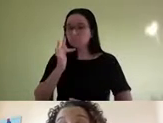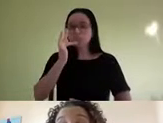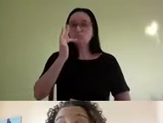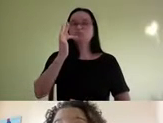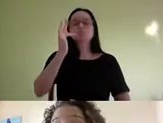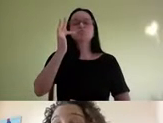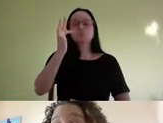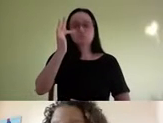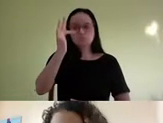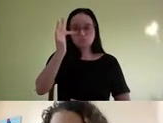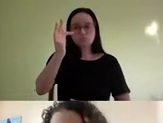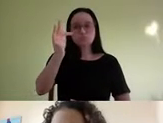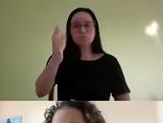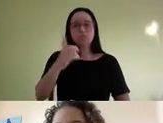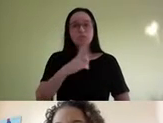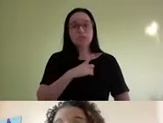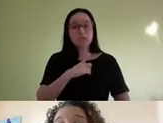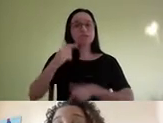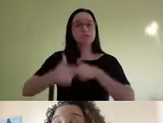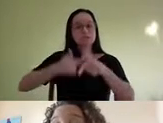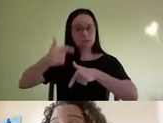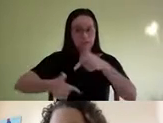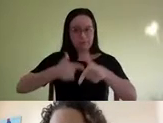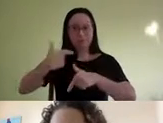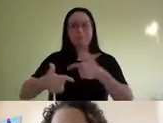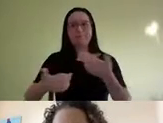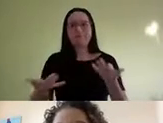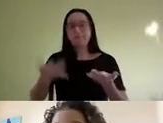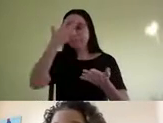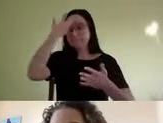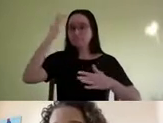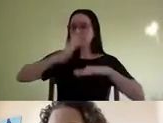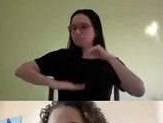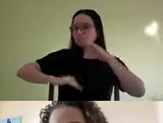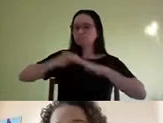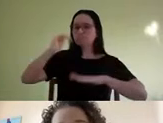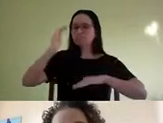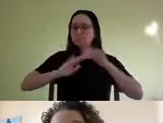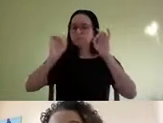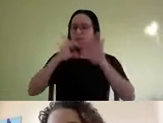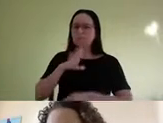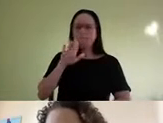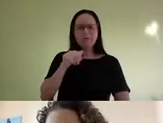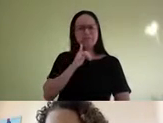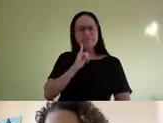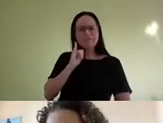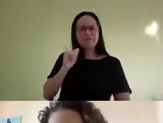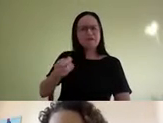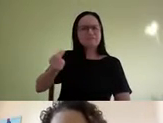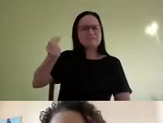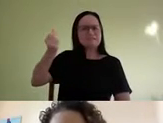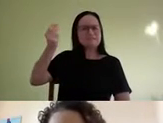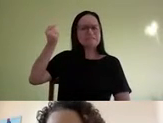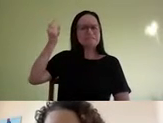teremos muita demanda por pessoas especialistas. Minha mãe falava isso, gente, há mais de 30 anos atrás,